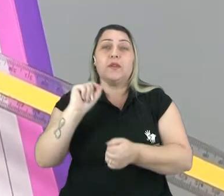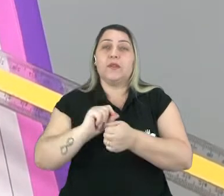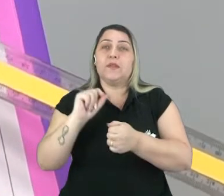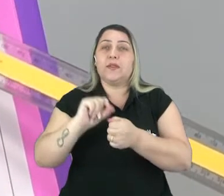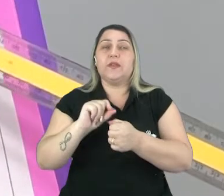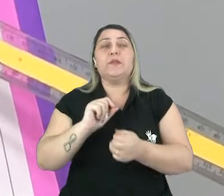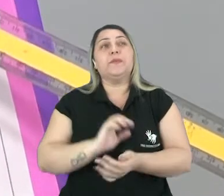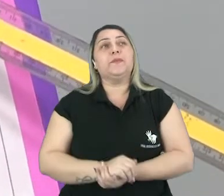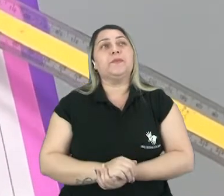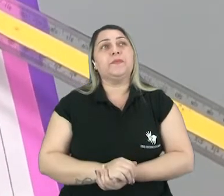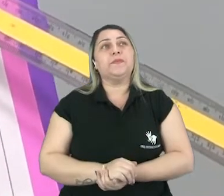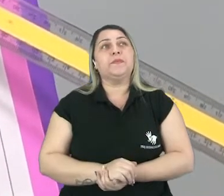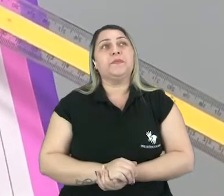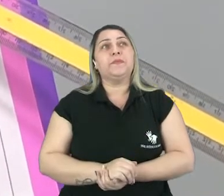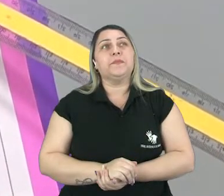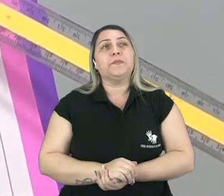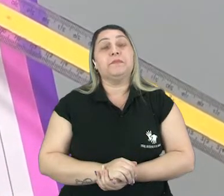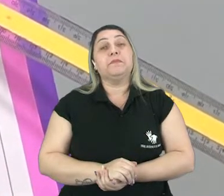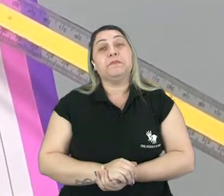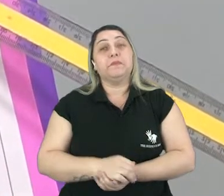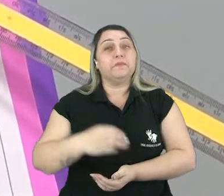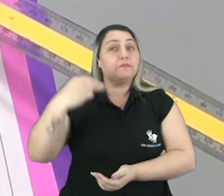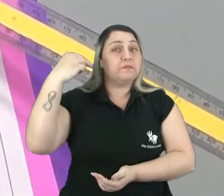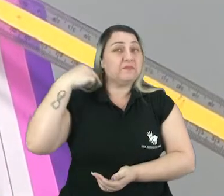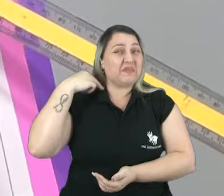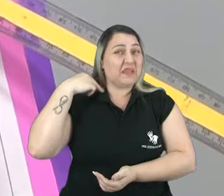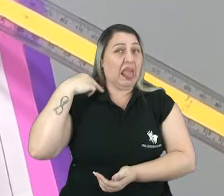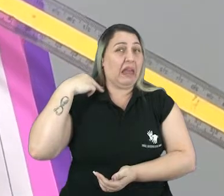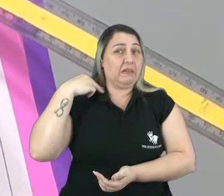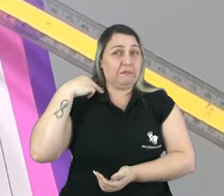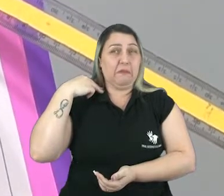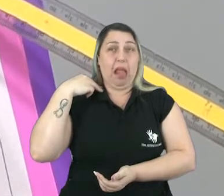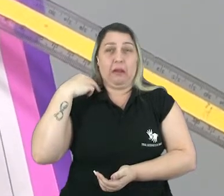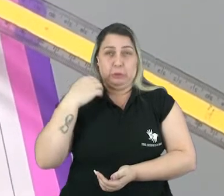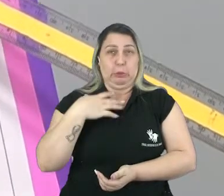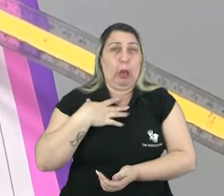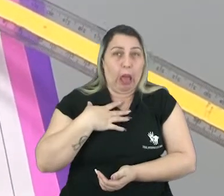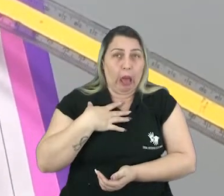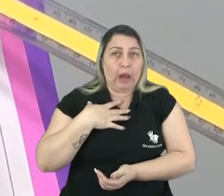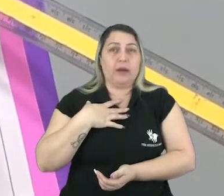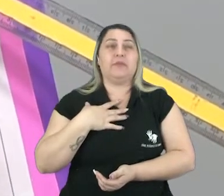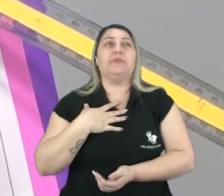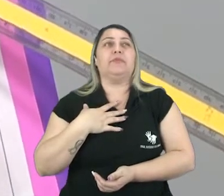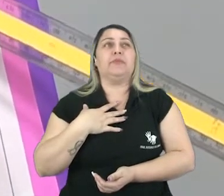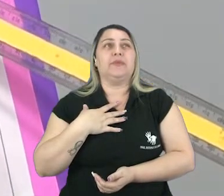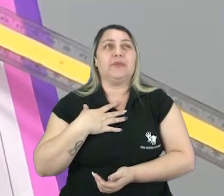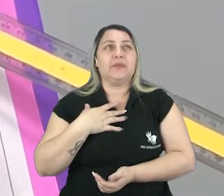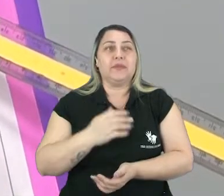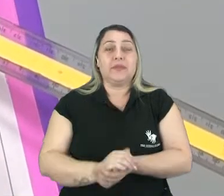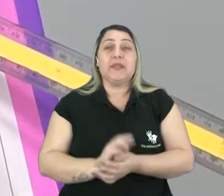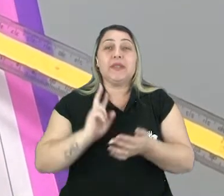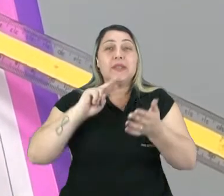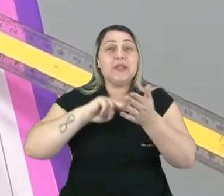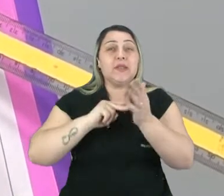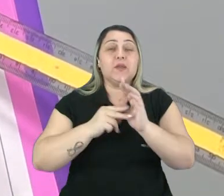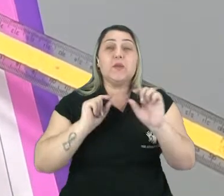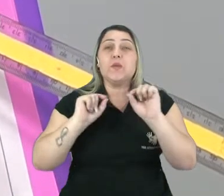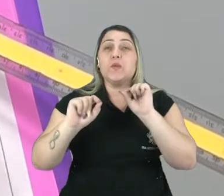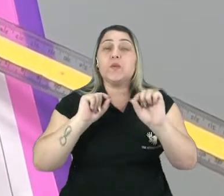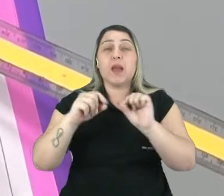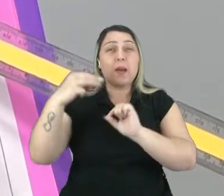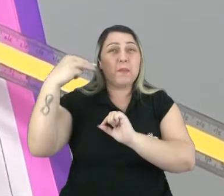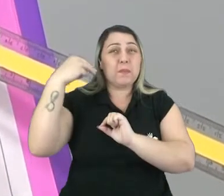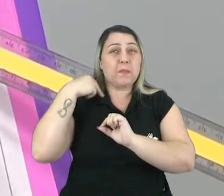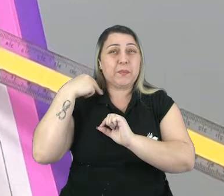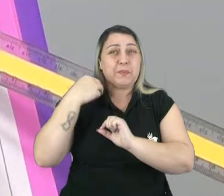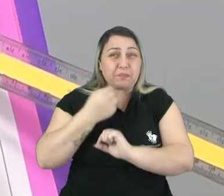boca. E Magali, Quando glup significa o quê? Que